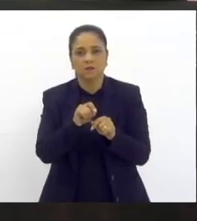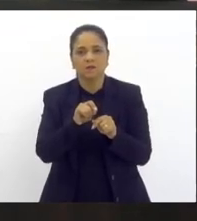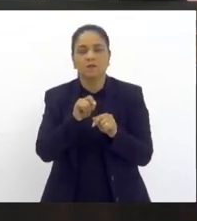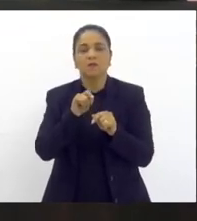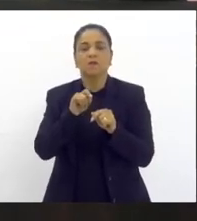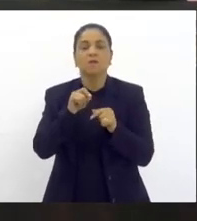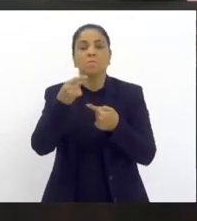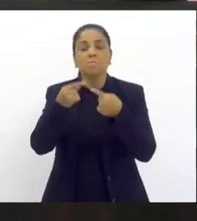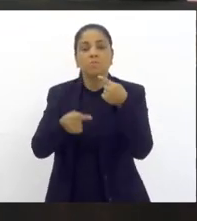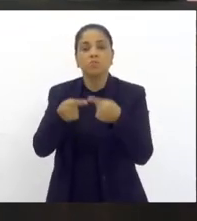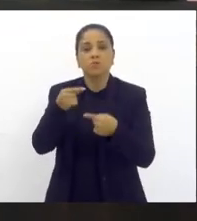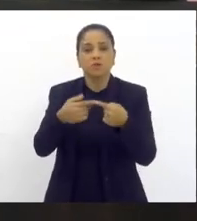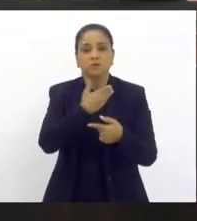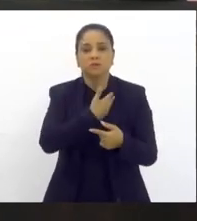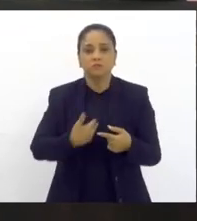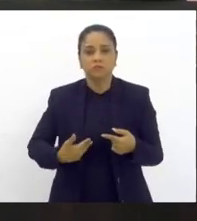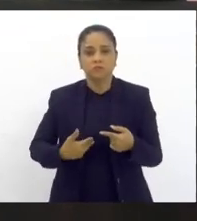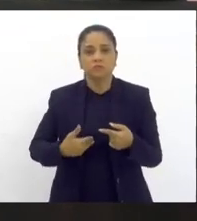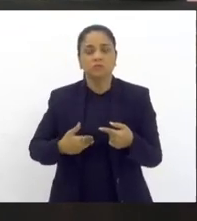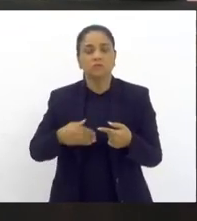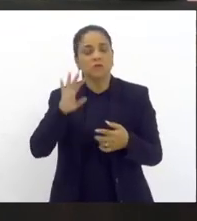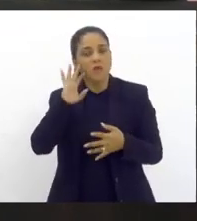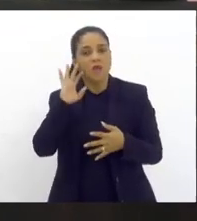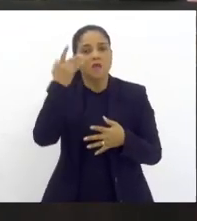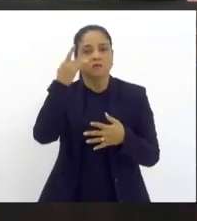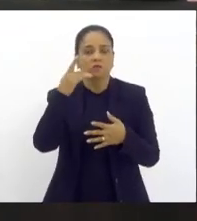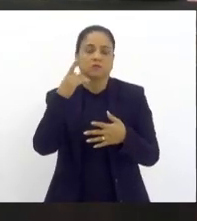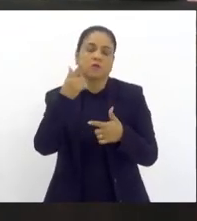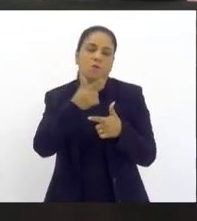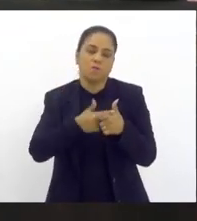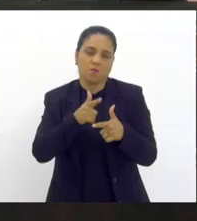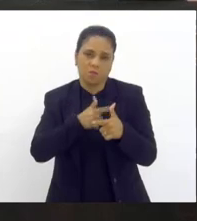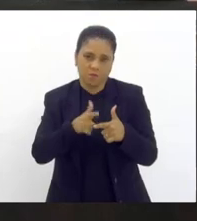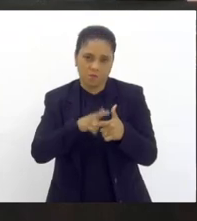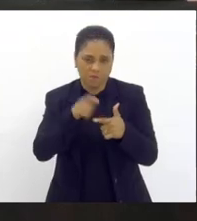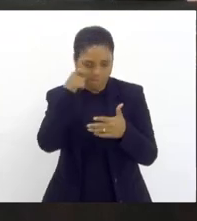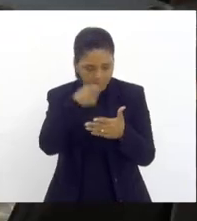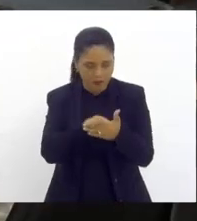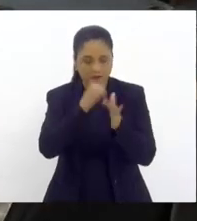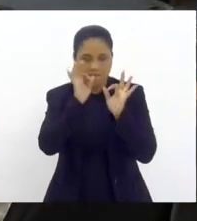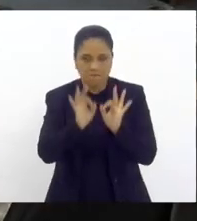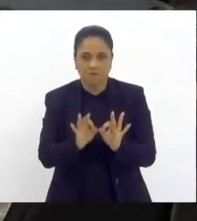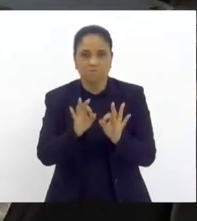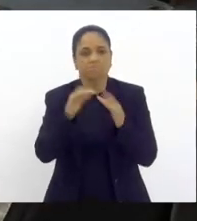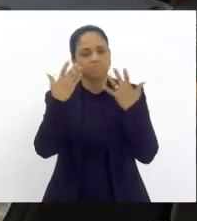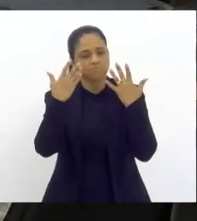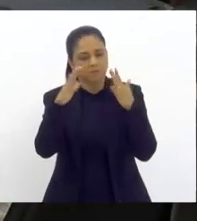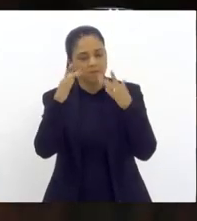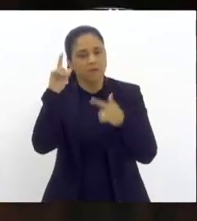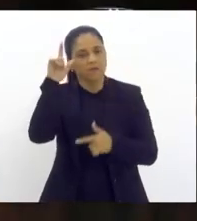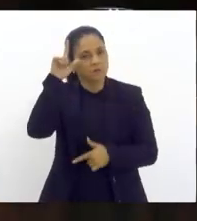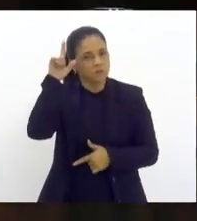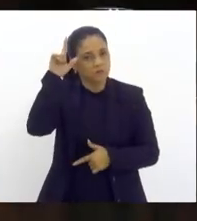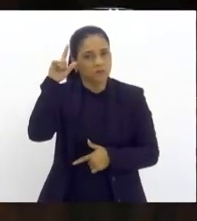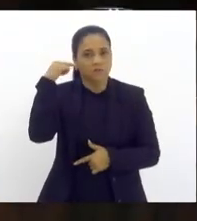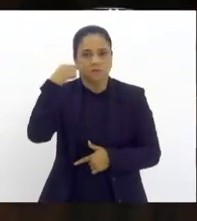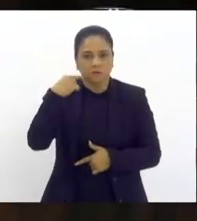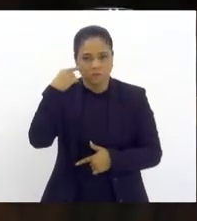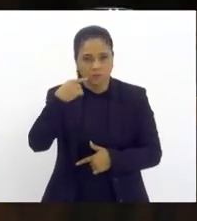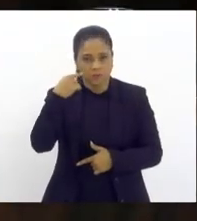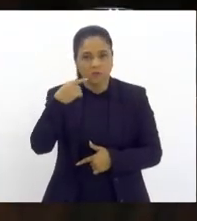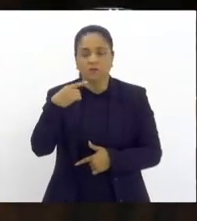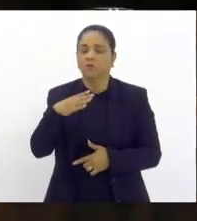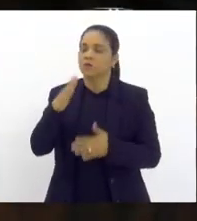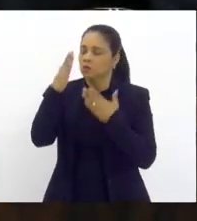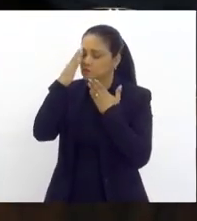políticas públicas e resolução de problemas, que é o mais importante. Parabéns, deputada Lucinha. Obrigado, deputada